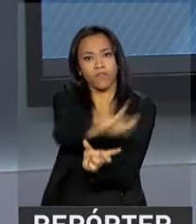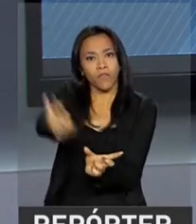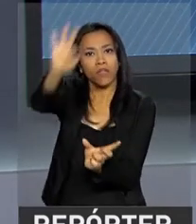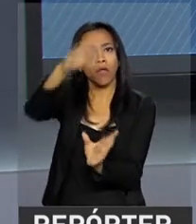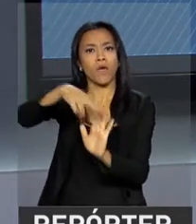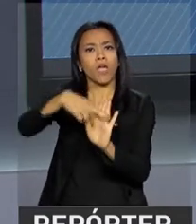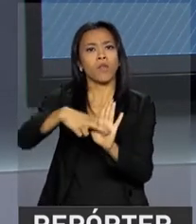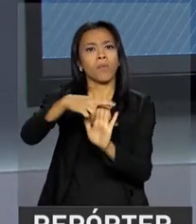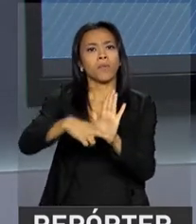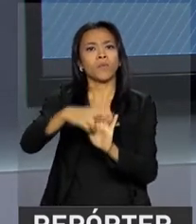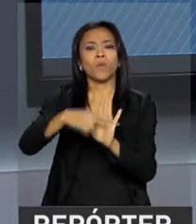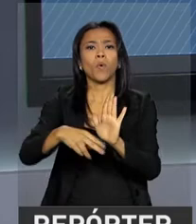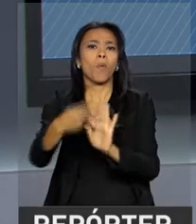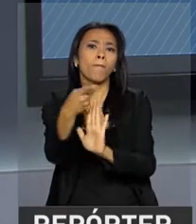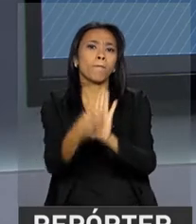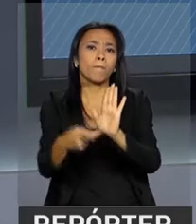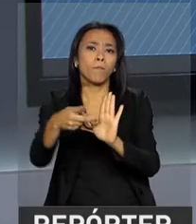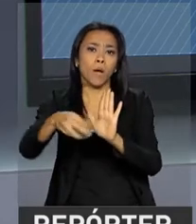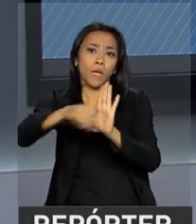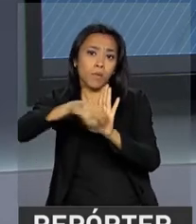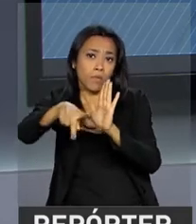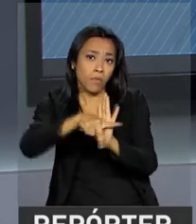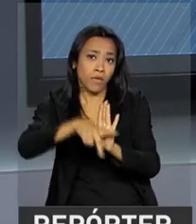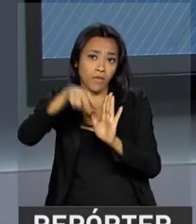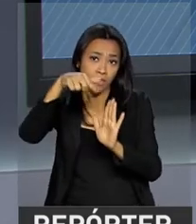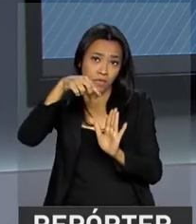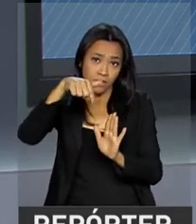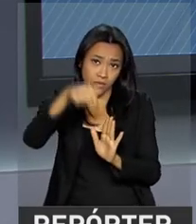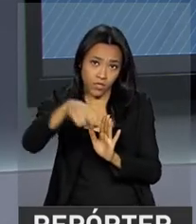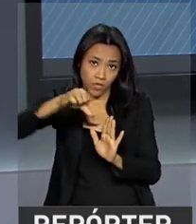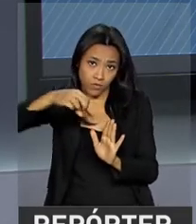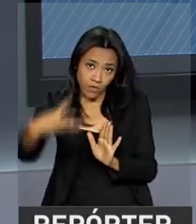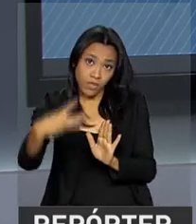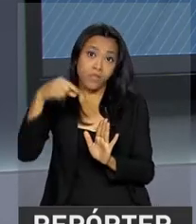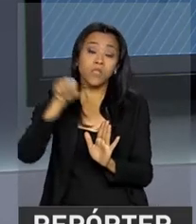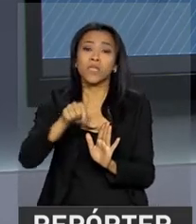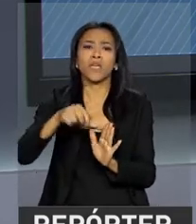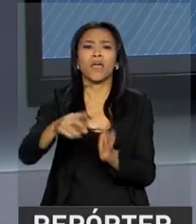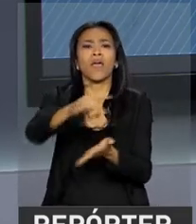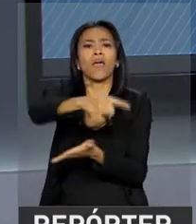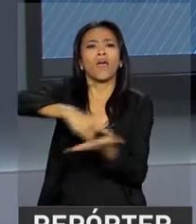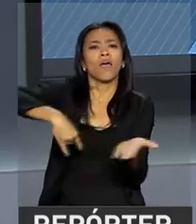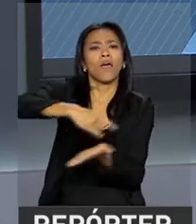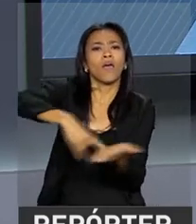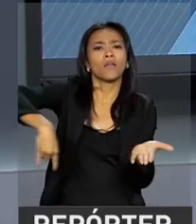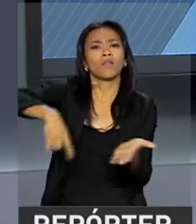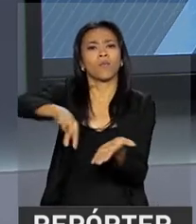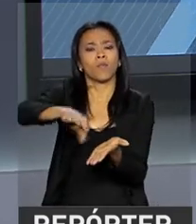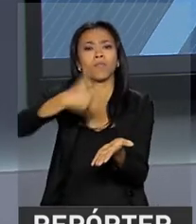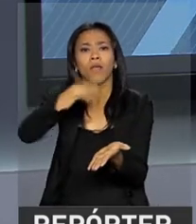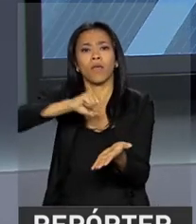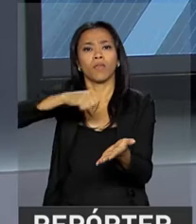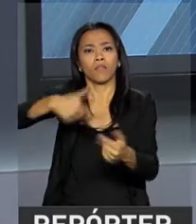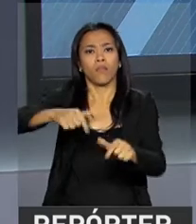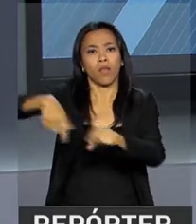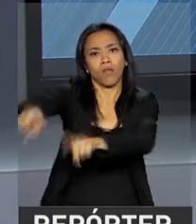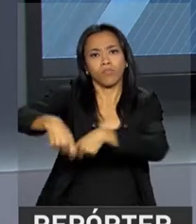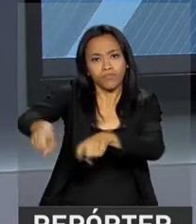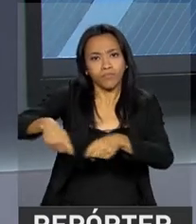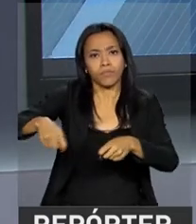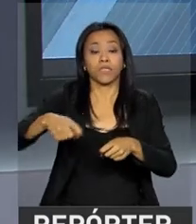93 que institui o programa de regularização tributária rural é uma boa notícia para os agricultores